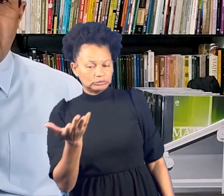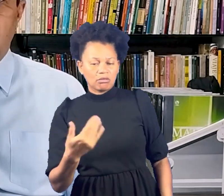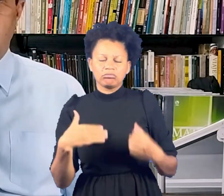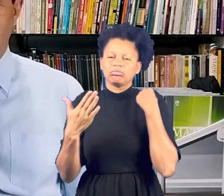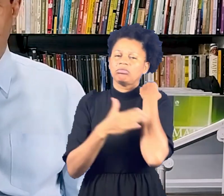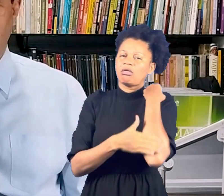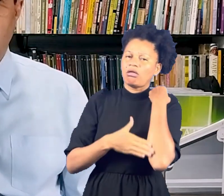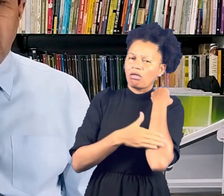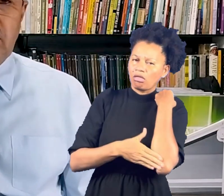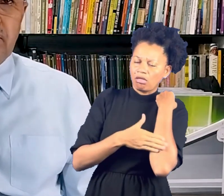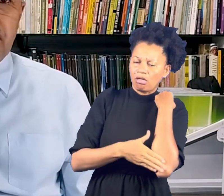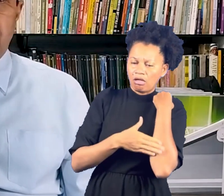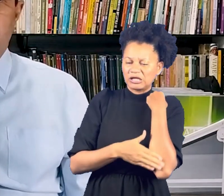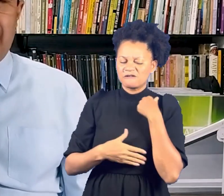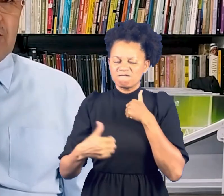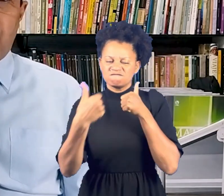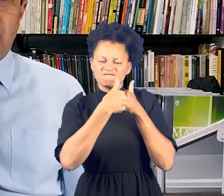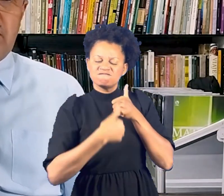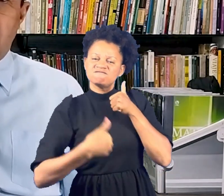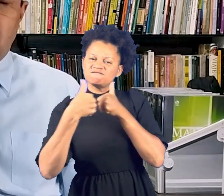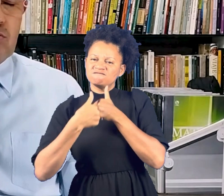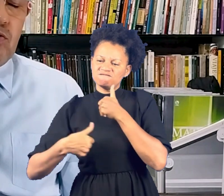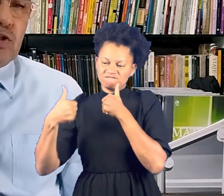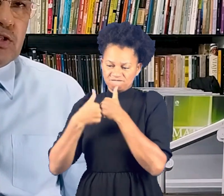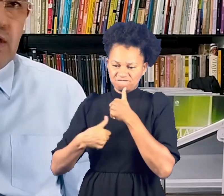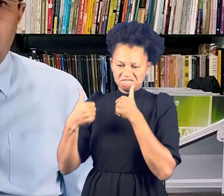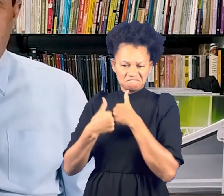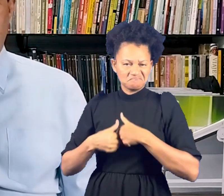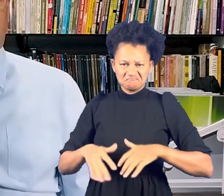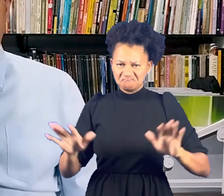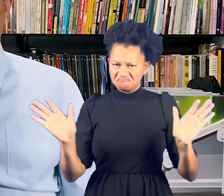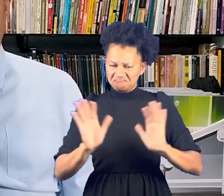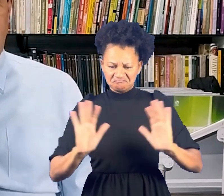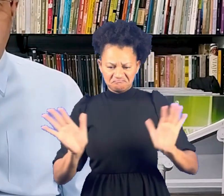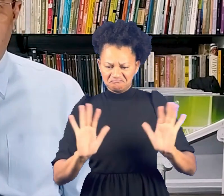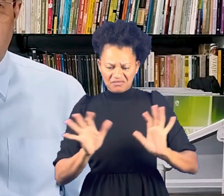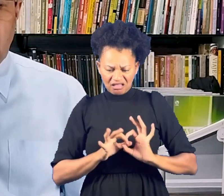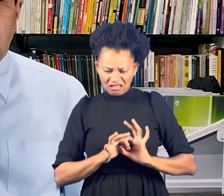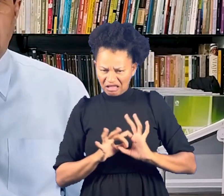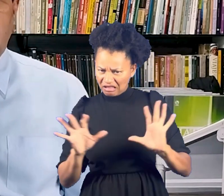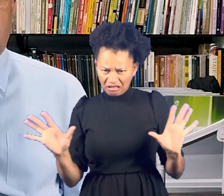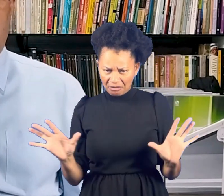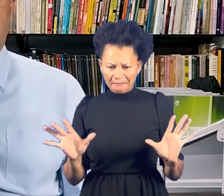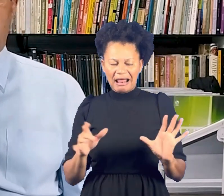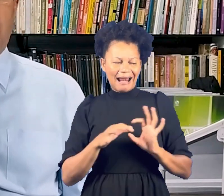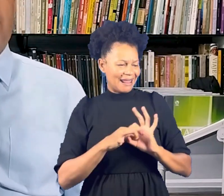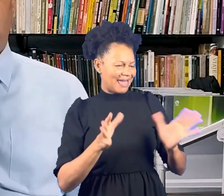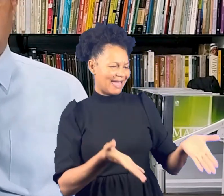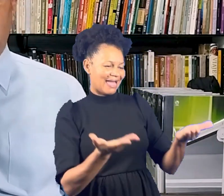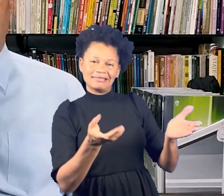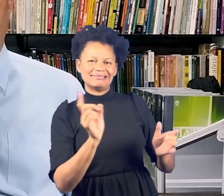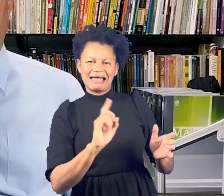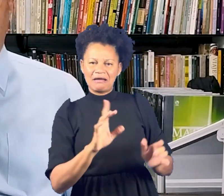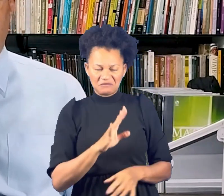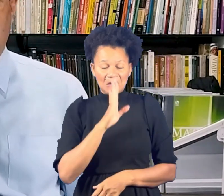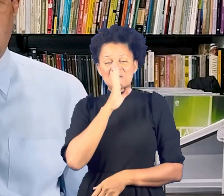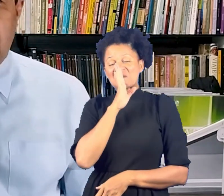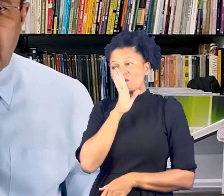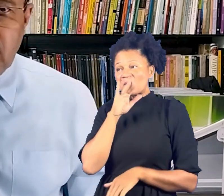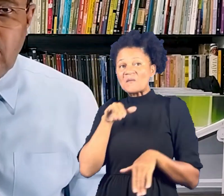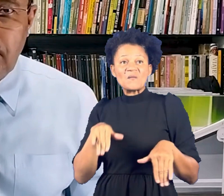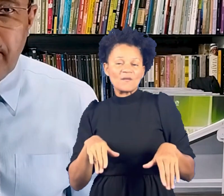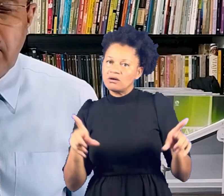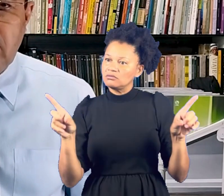inveja, o ciúme, as perseguições, elas não deixam de aparecer, porque o diabo não vai